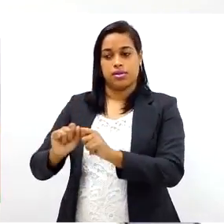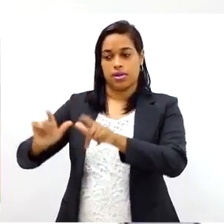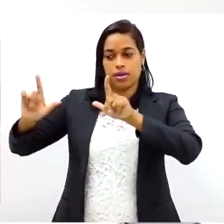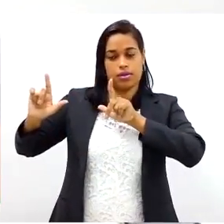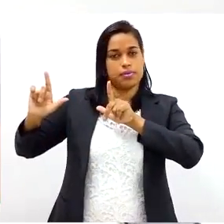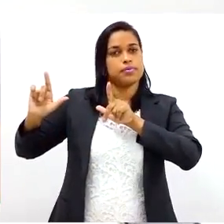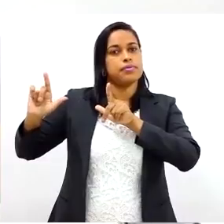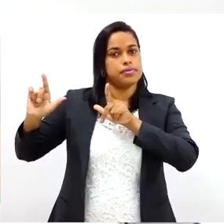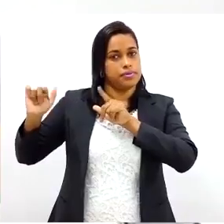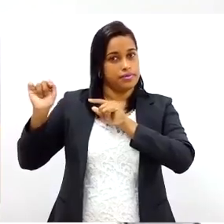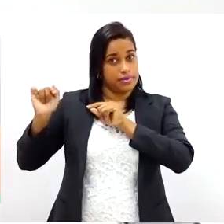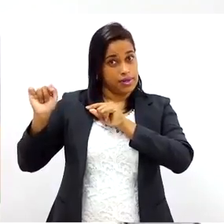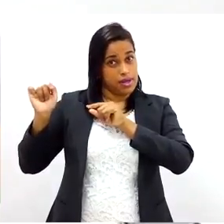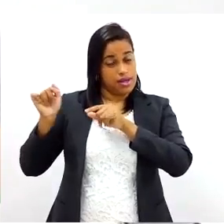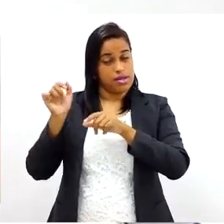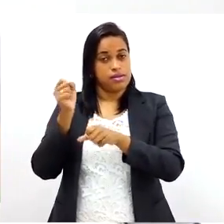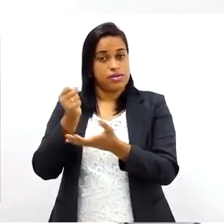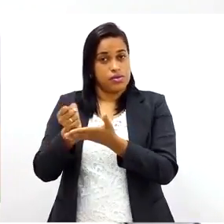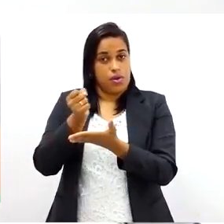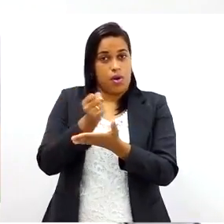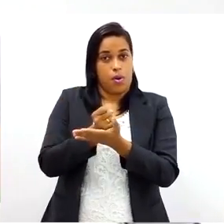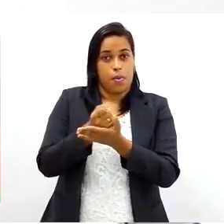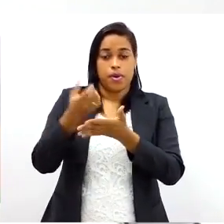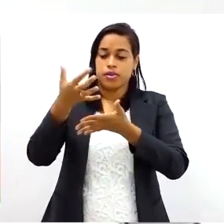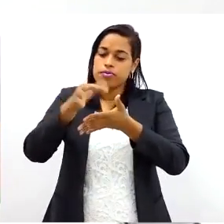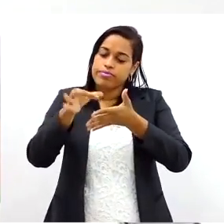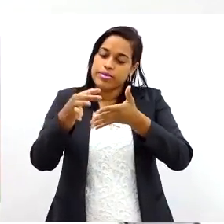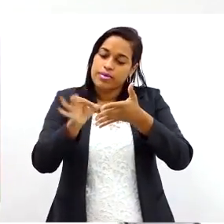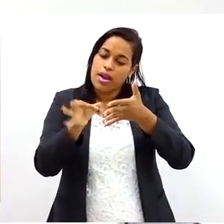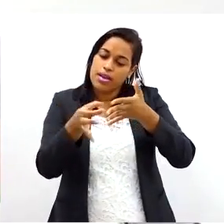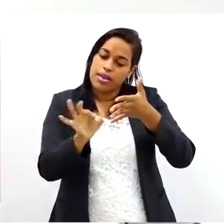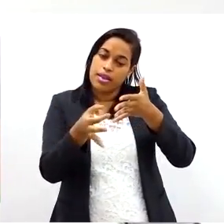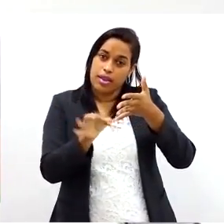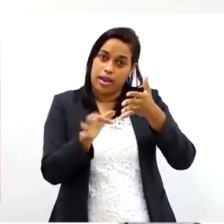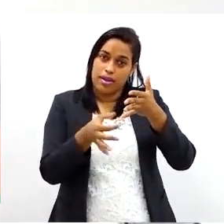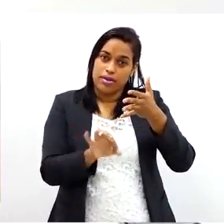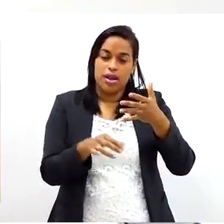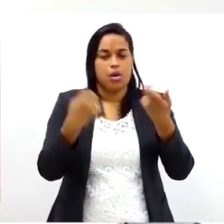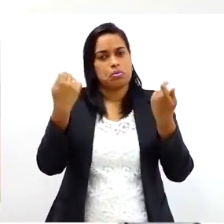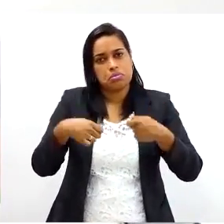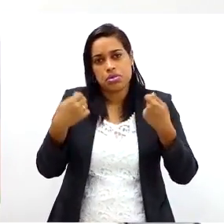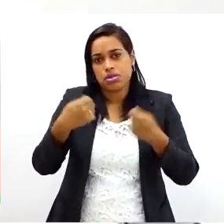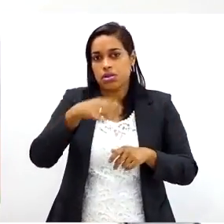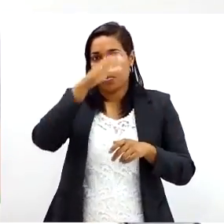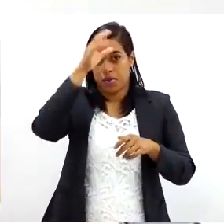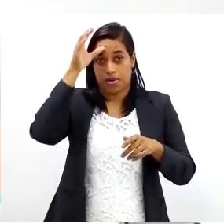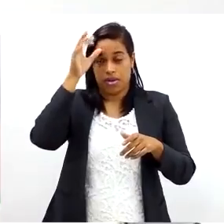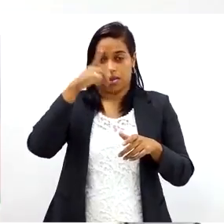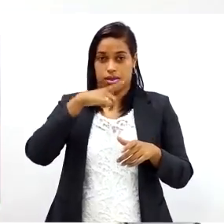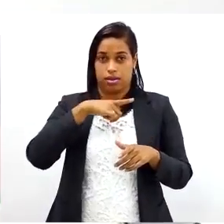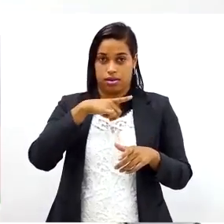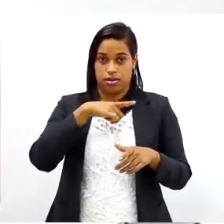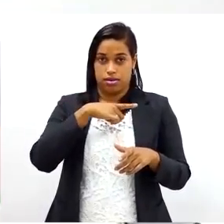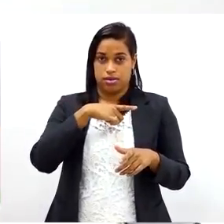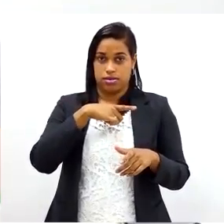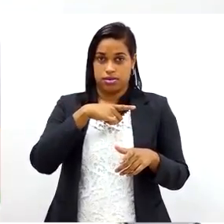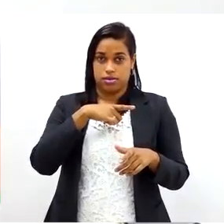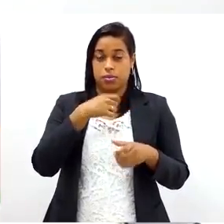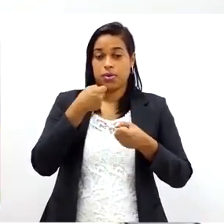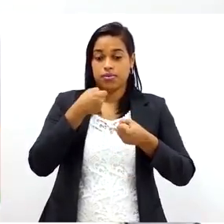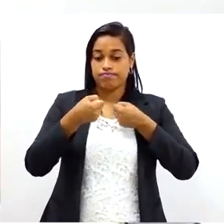tela. Esse documento eu vou detalhar todos os requisitos, ou seja, as necessidades que o cliente pediu, com base